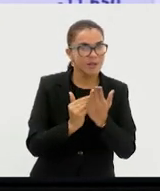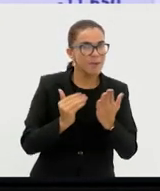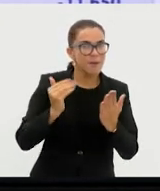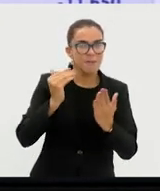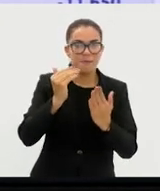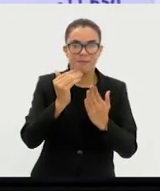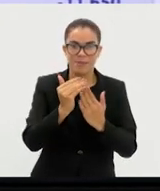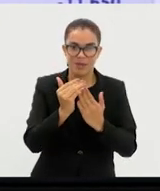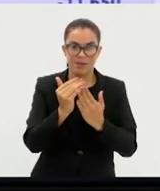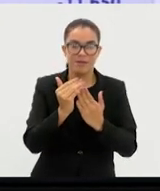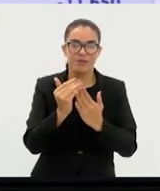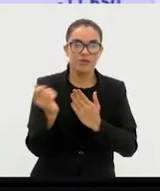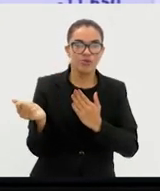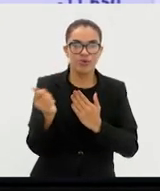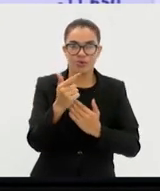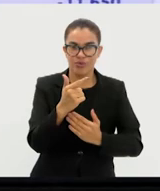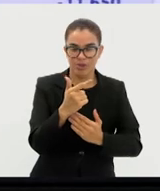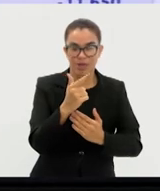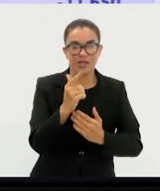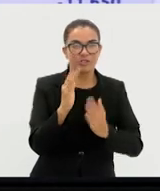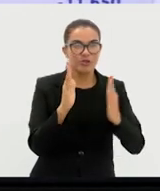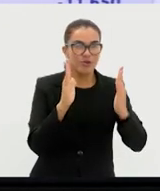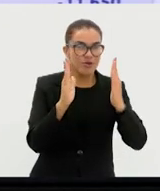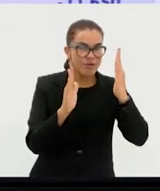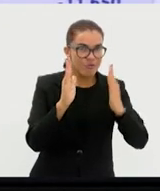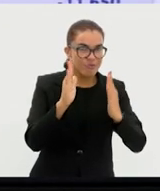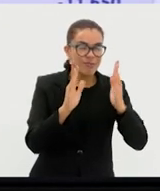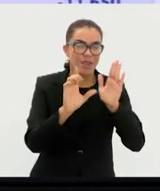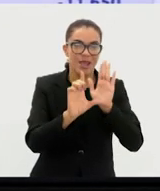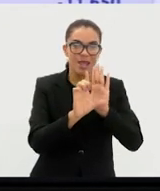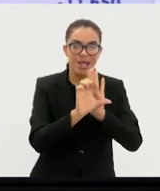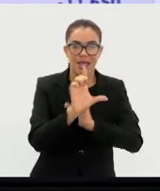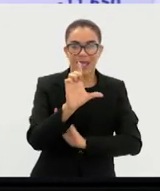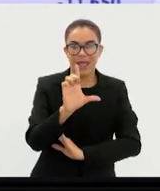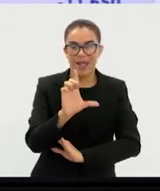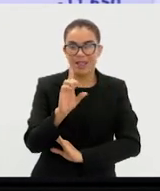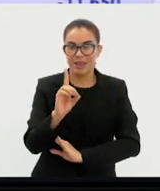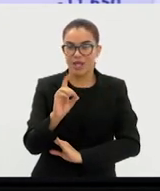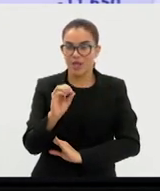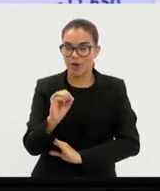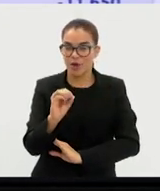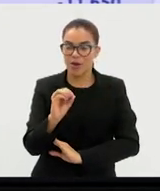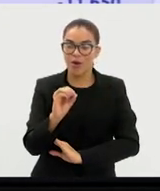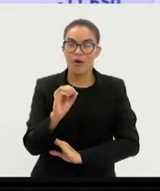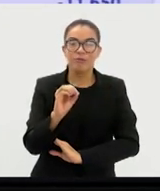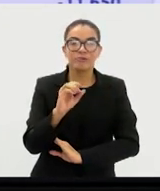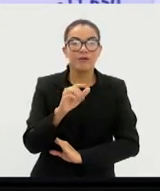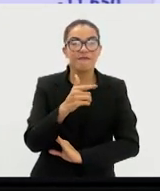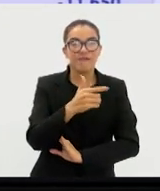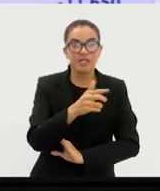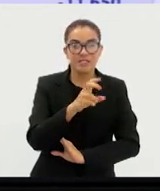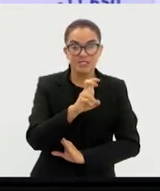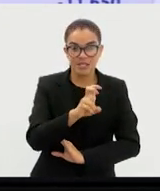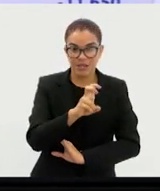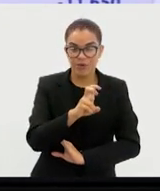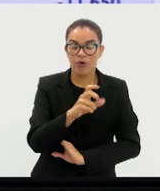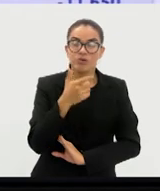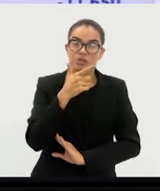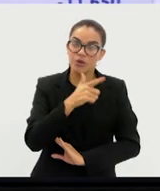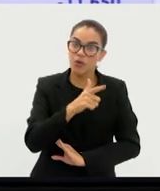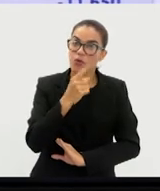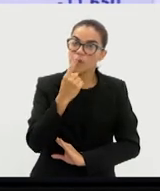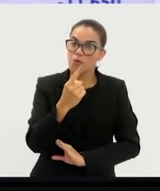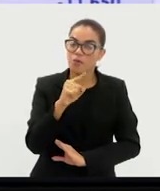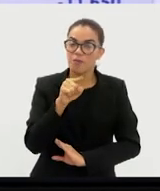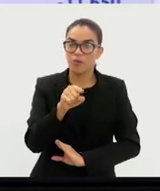na LDO. O primário previsto na meta era de 1,5 bi, nós chegamos a 1,7